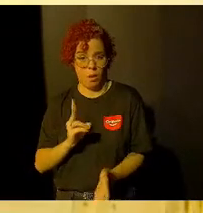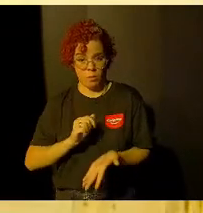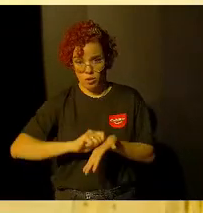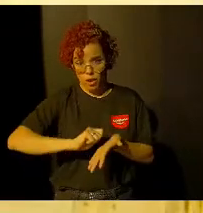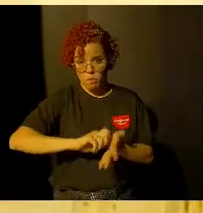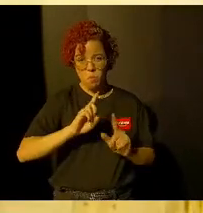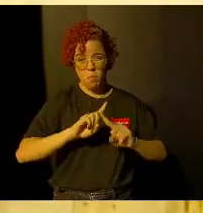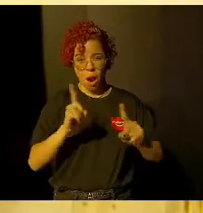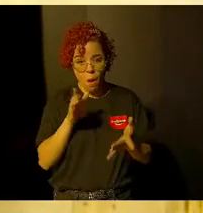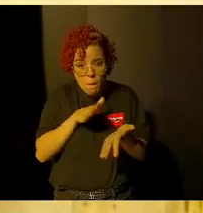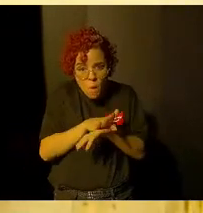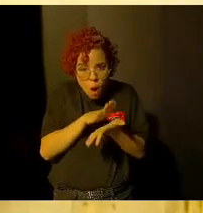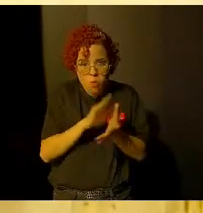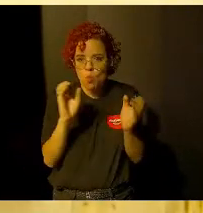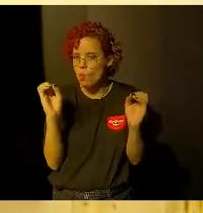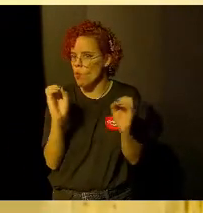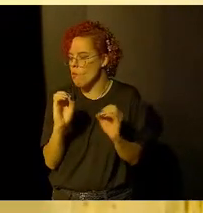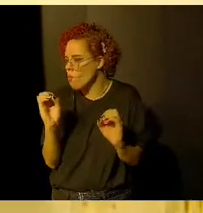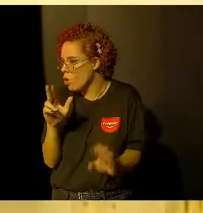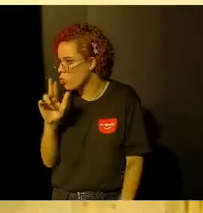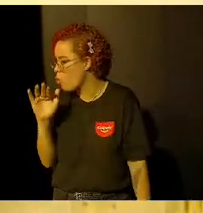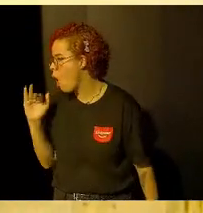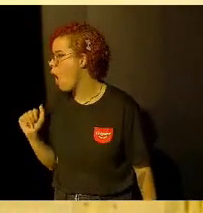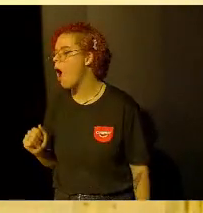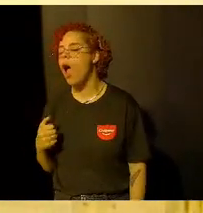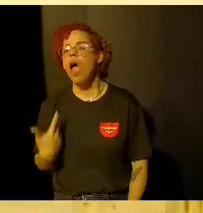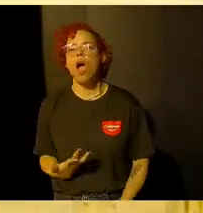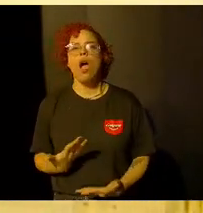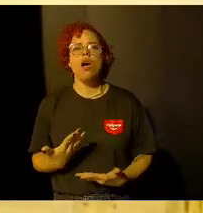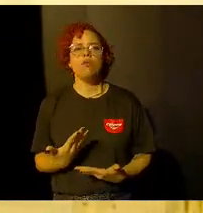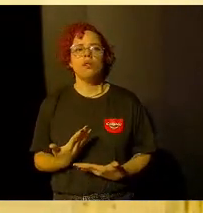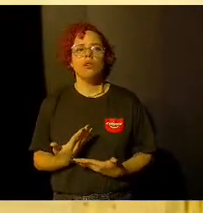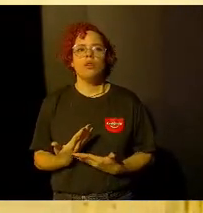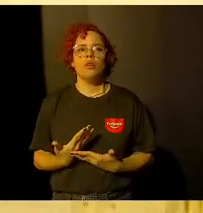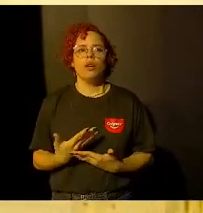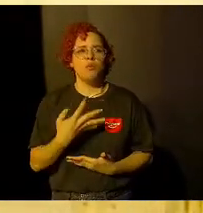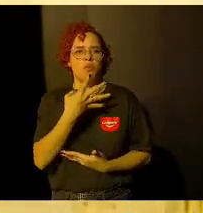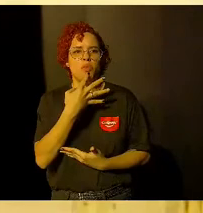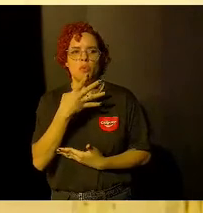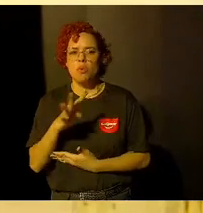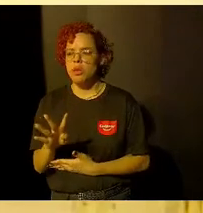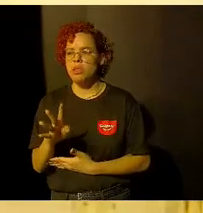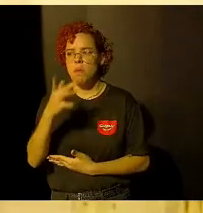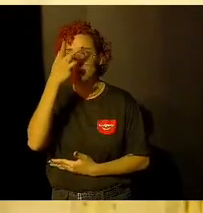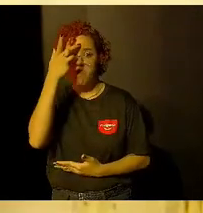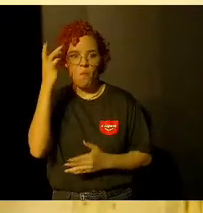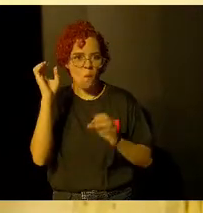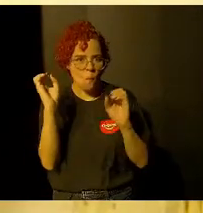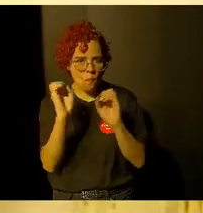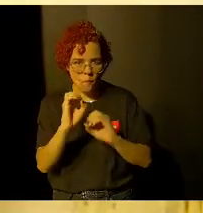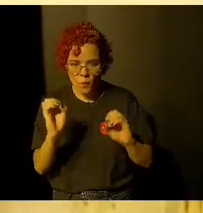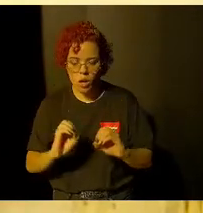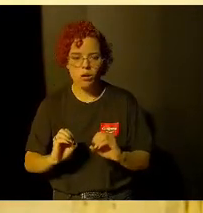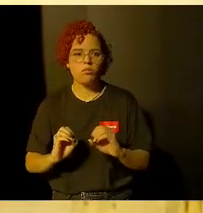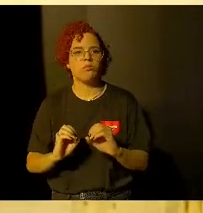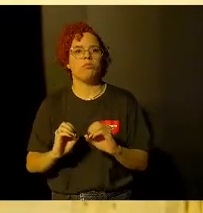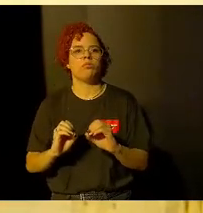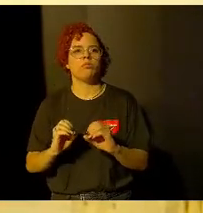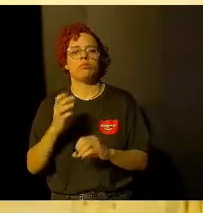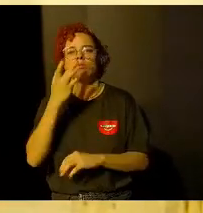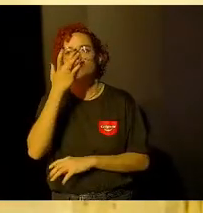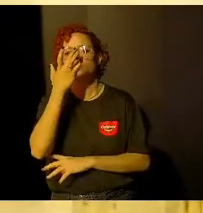era de um outro era do mundo Empresarial não conhecia ninguém pessoalmente do mundo literário